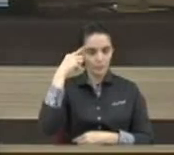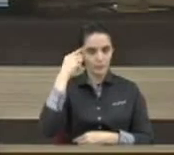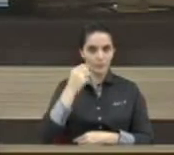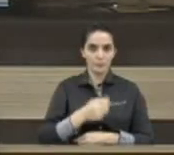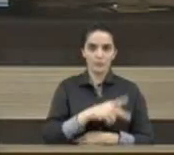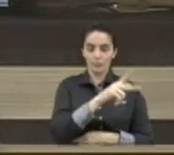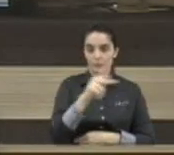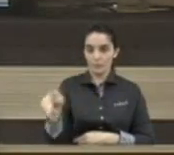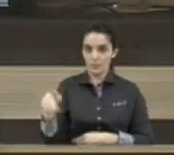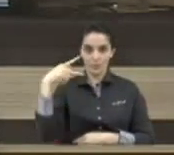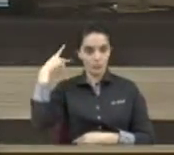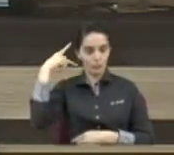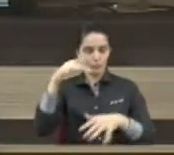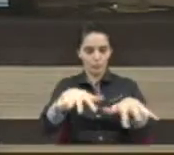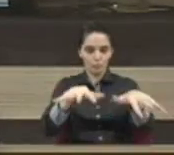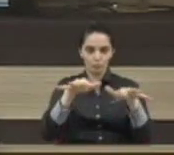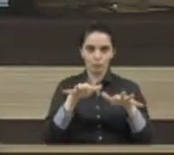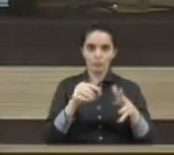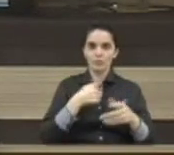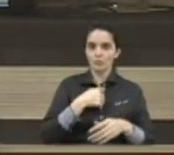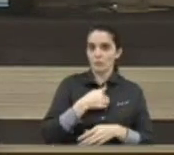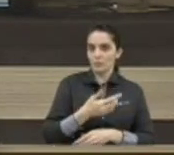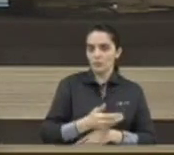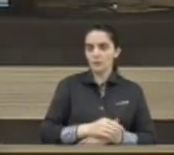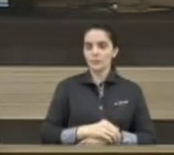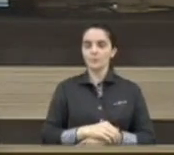Senhor presidente, nobres pares públicos aqui presentes,